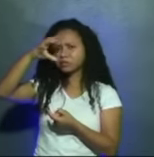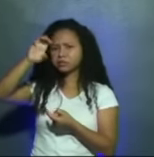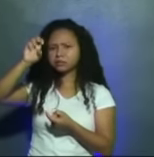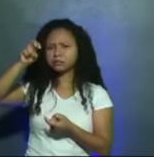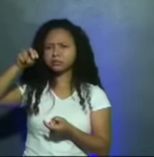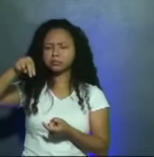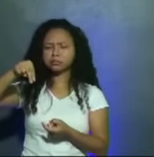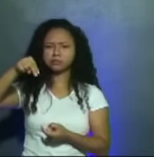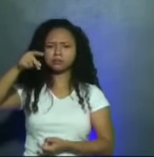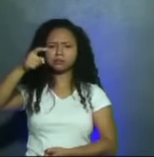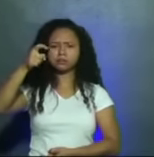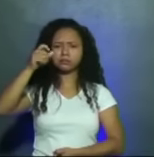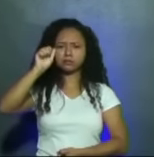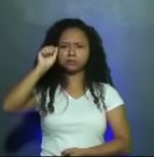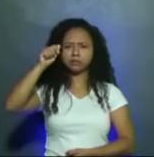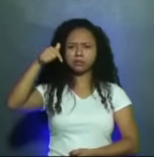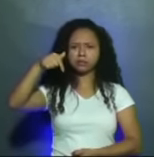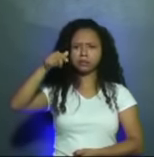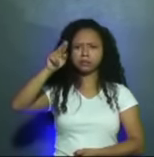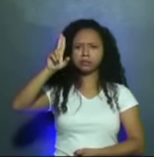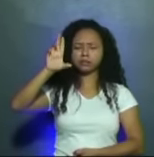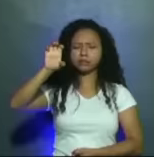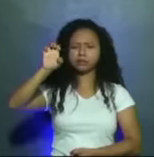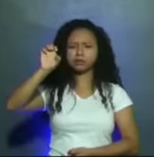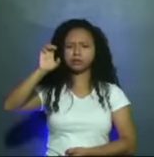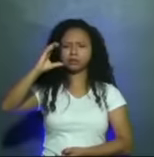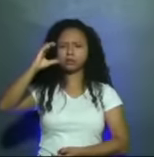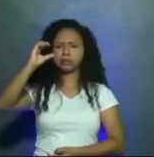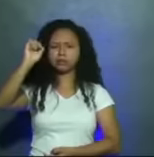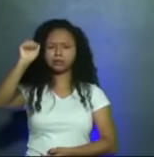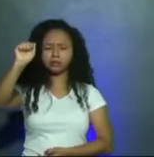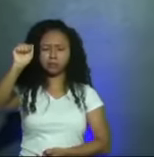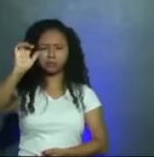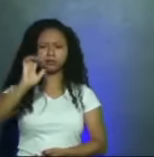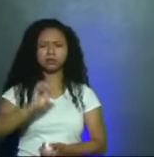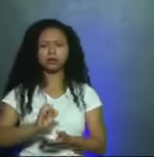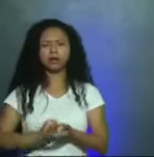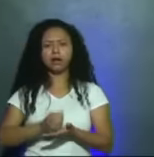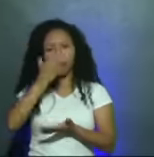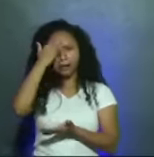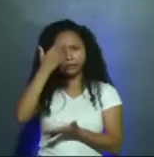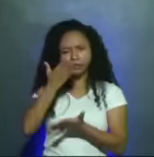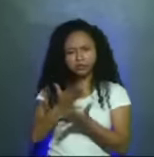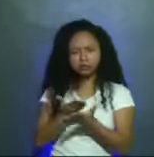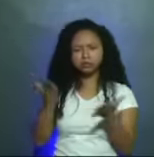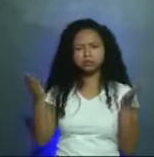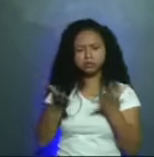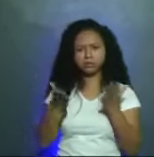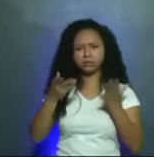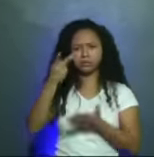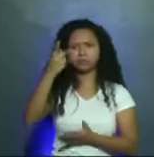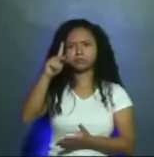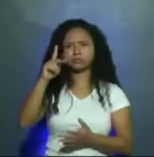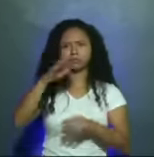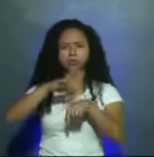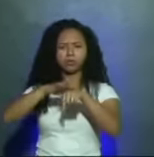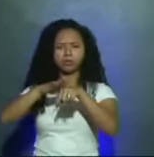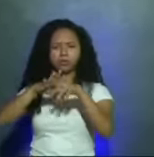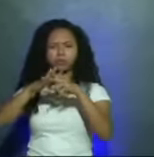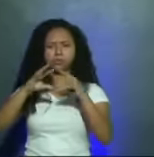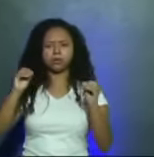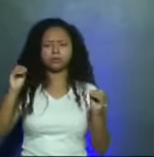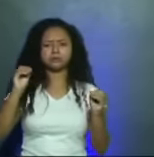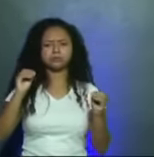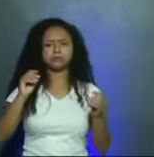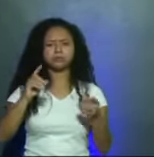curando. Tome posse agora da sua cura. Tome posse agora da sua cura. Também alguém que está com